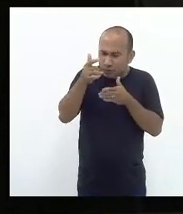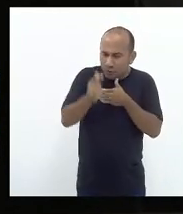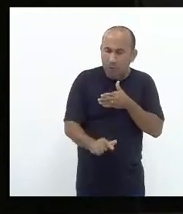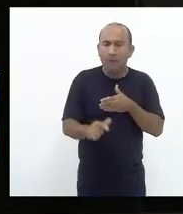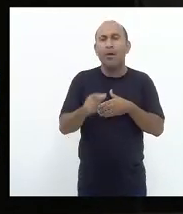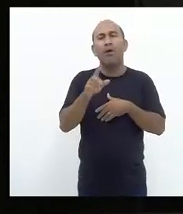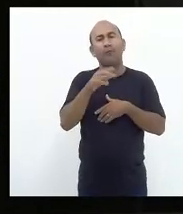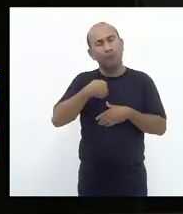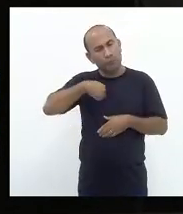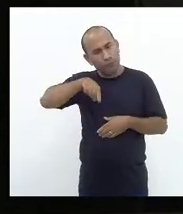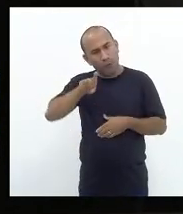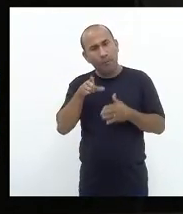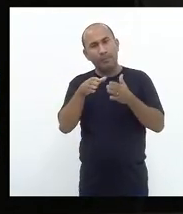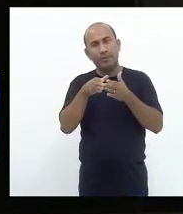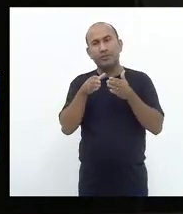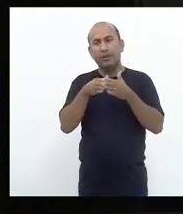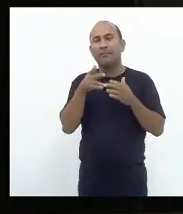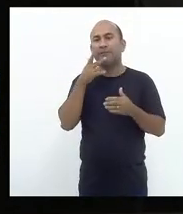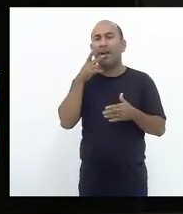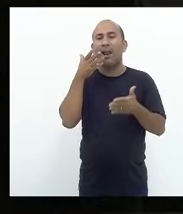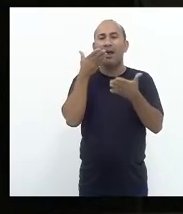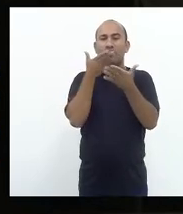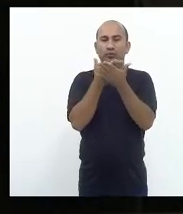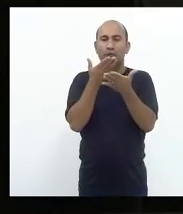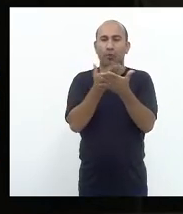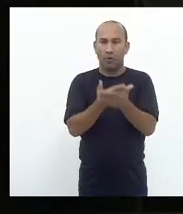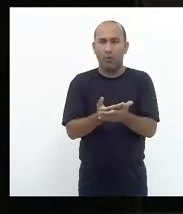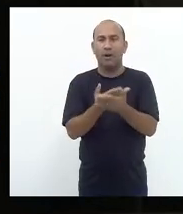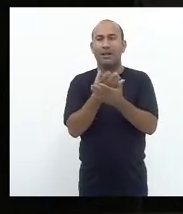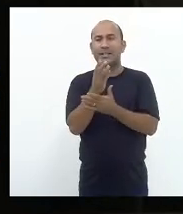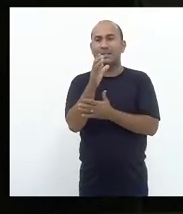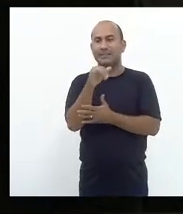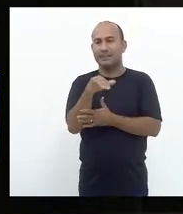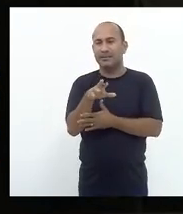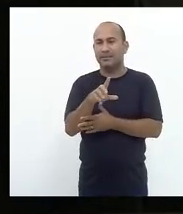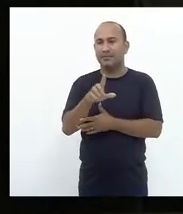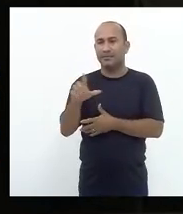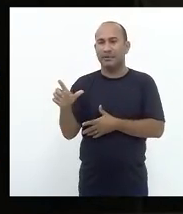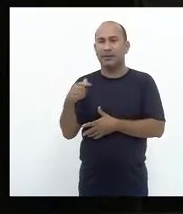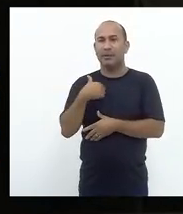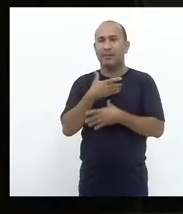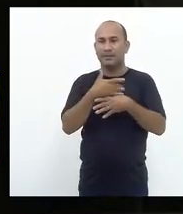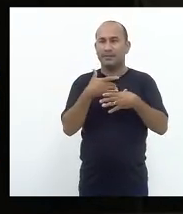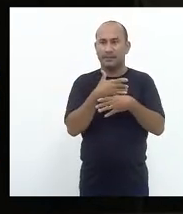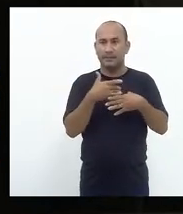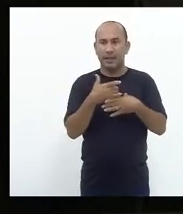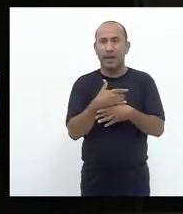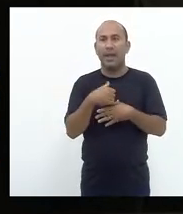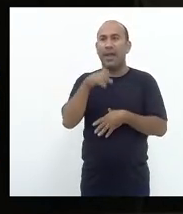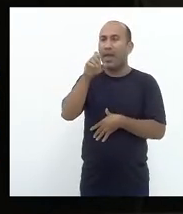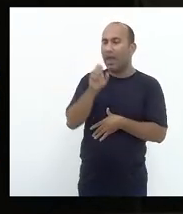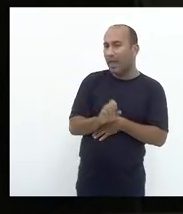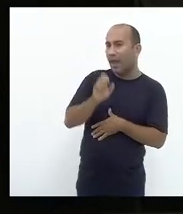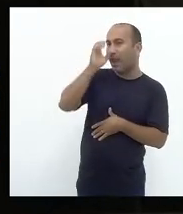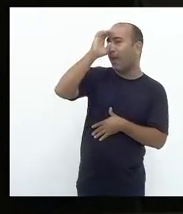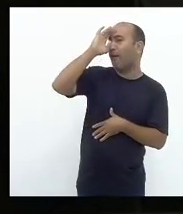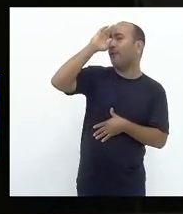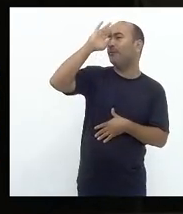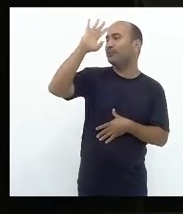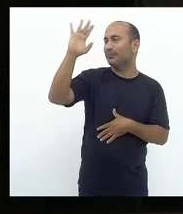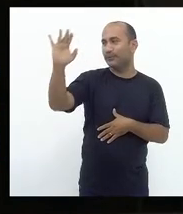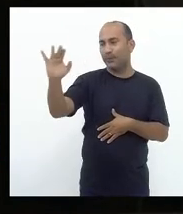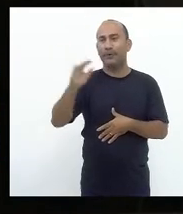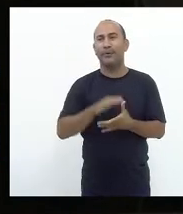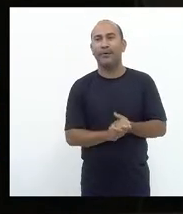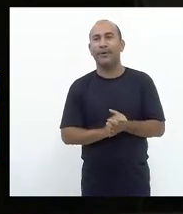é a implantação da escola cívico-militar na minha cidade. Sabe, deputada Tia Ju, é um sonho